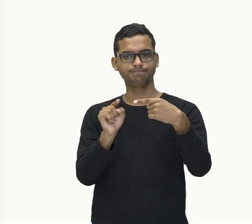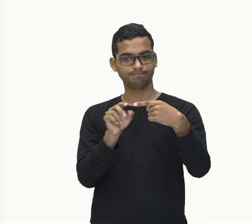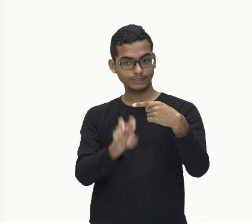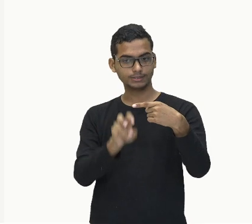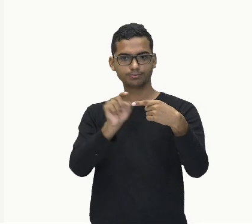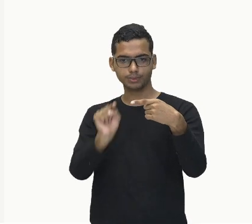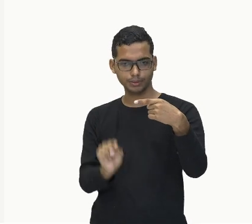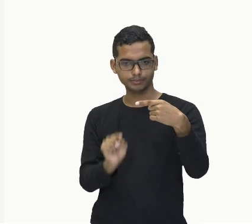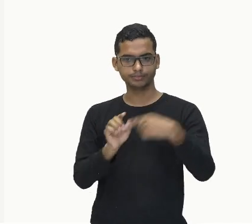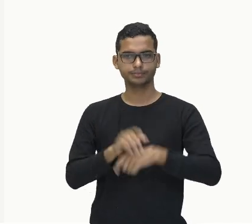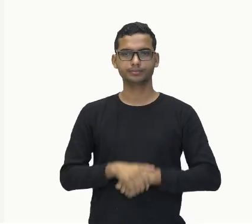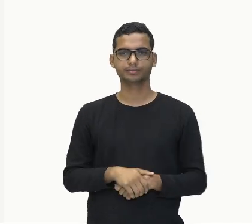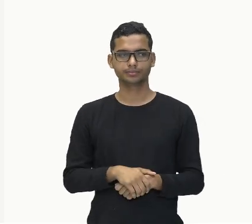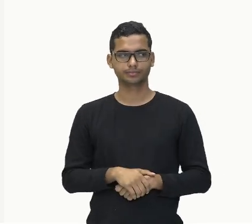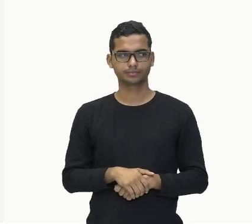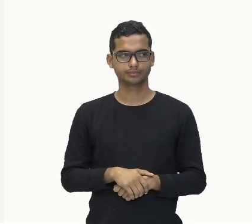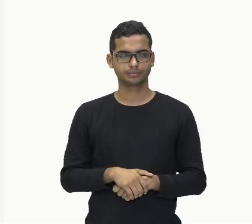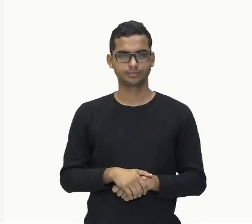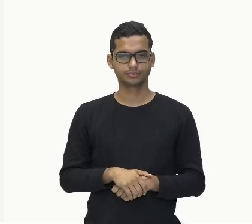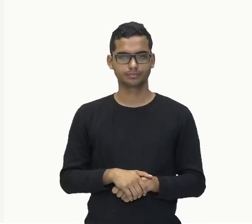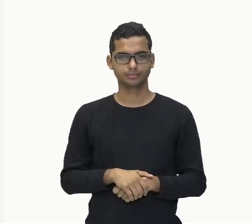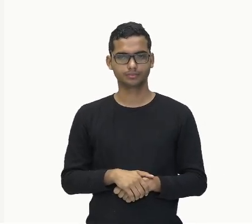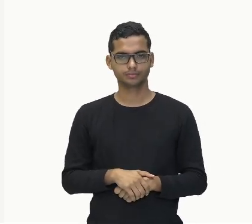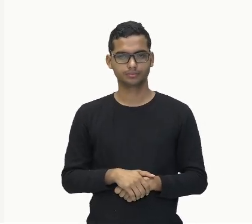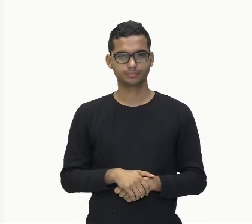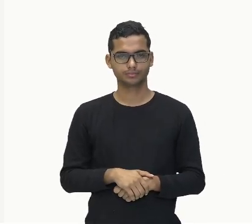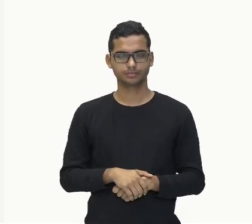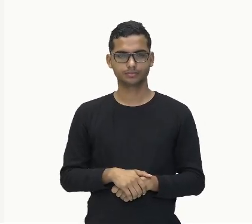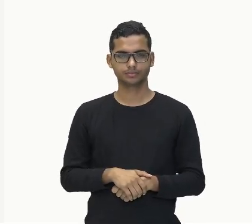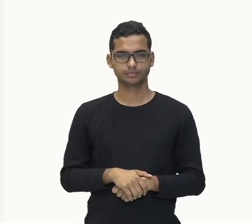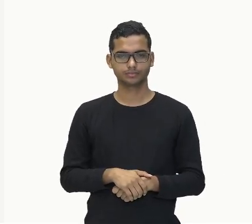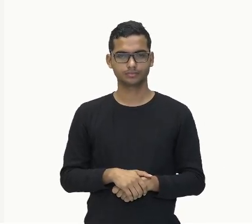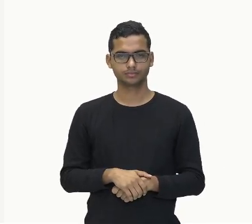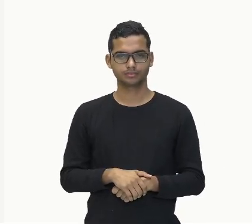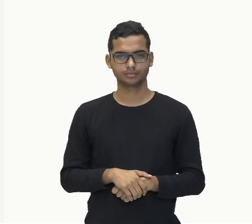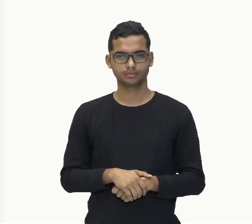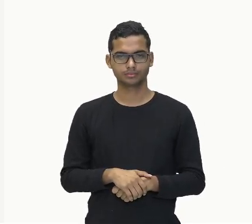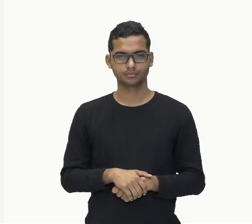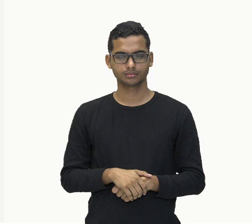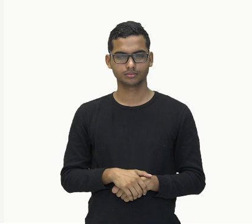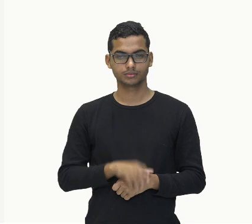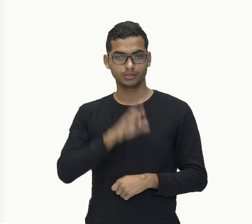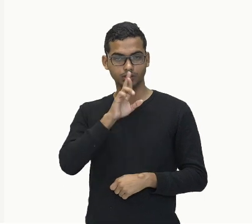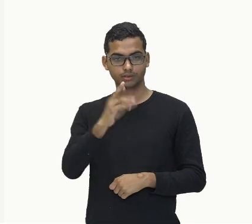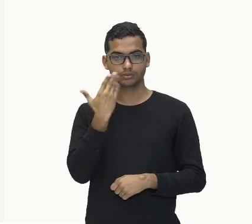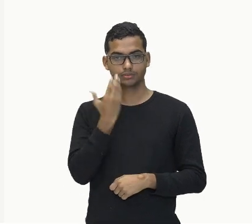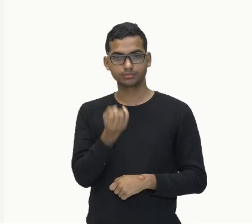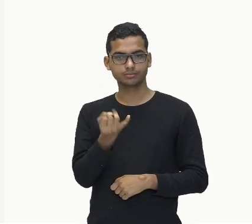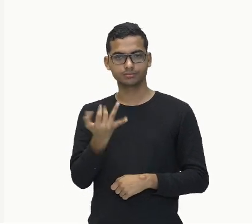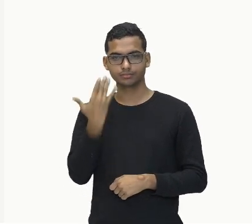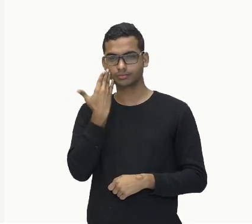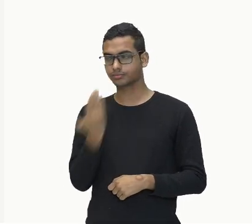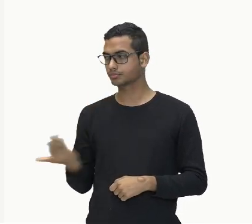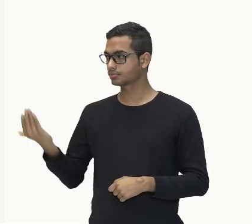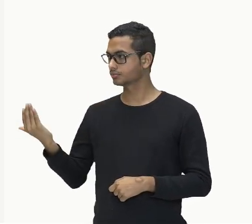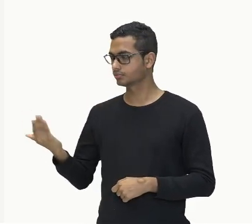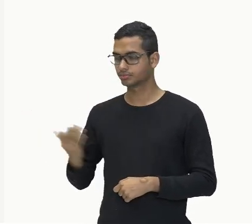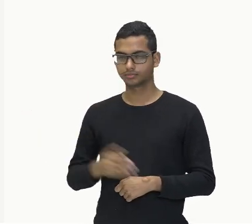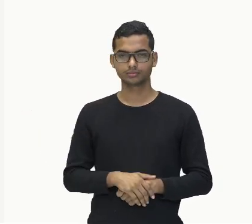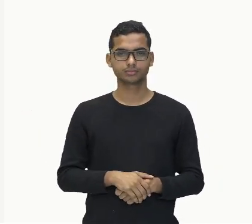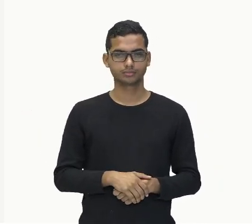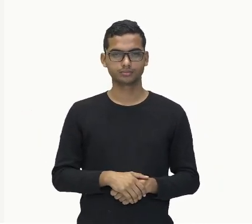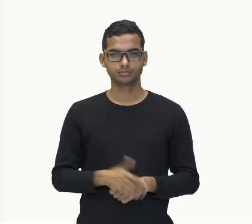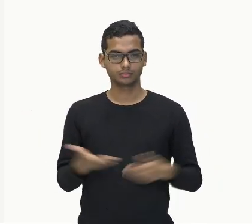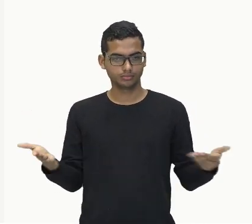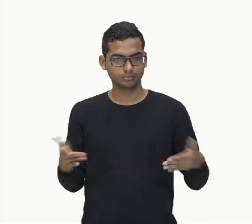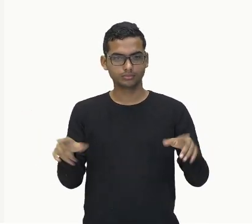10 fatorial, vezes 10, vezes 15 menos 10, que é 5 fatorial. Aí a